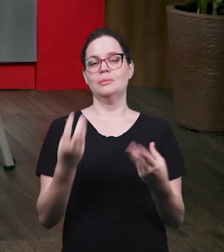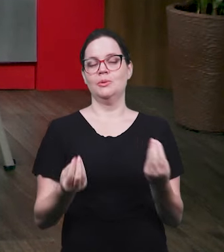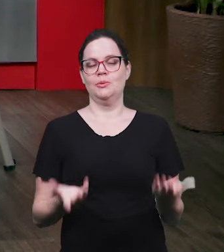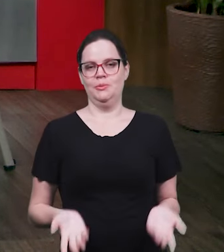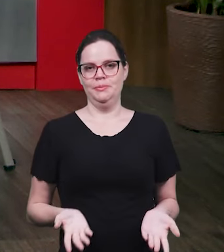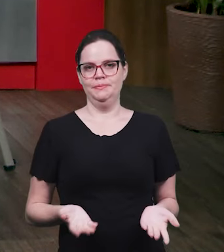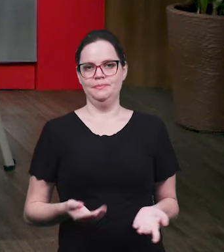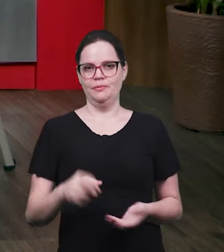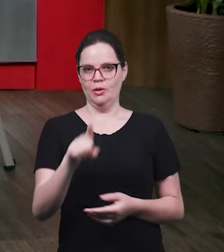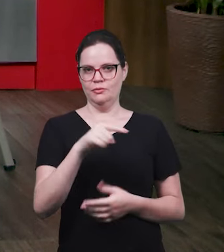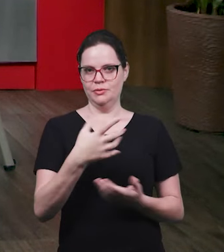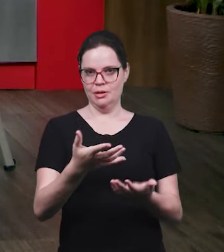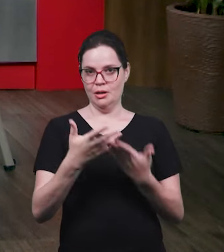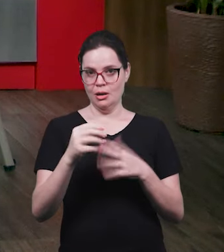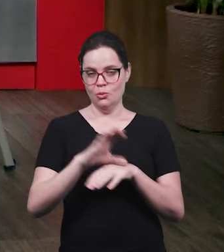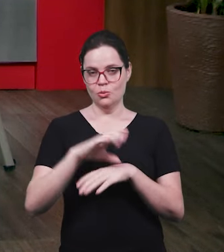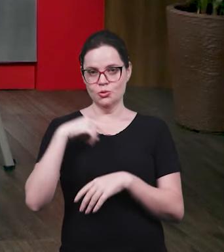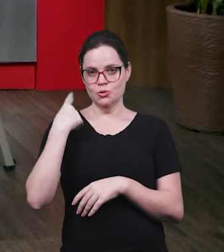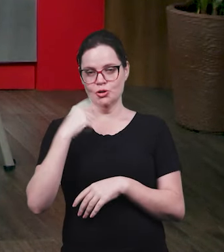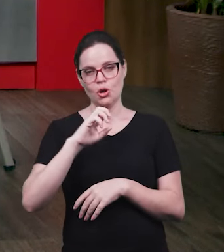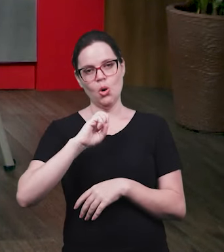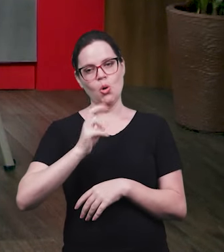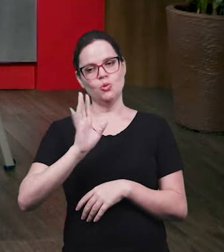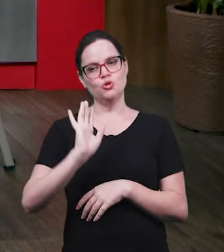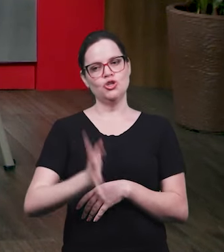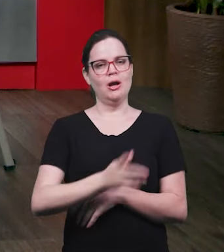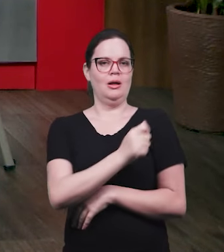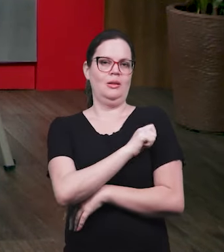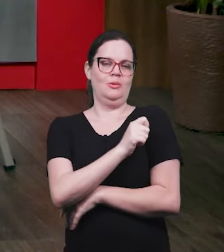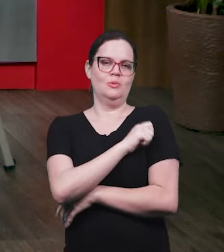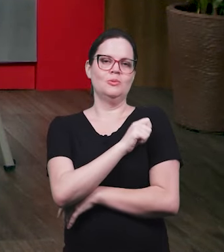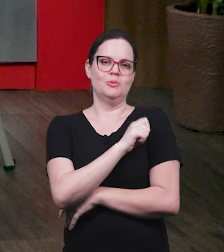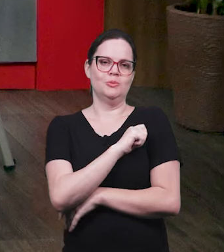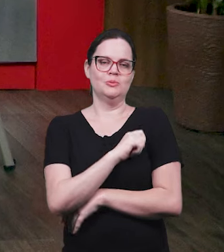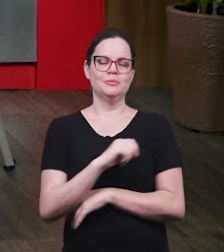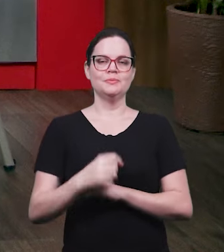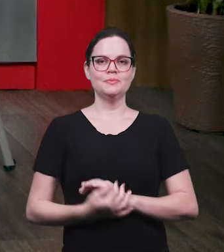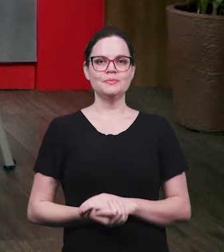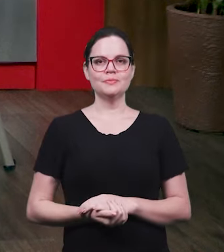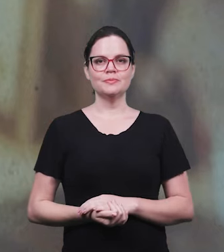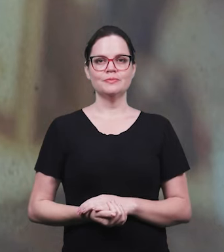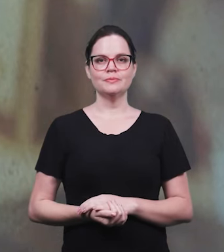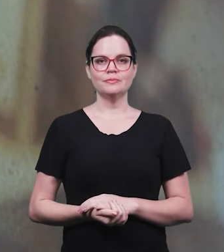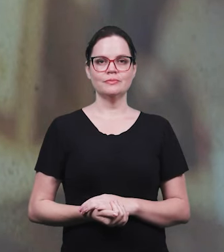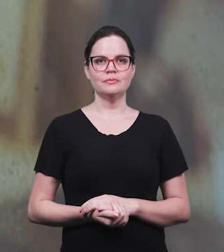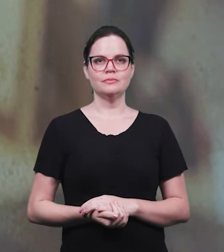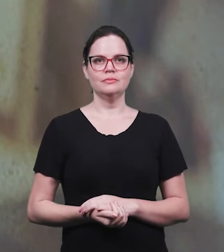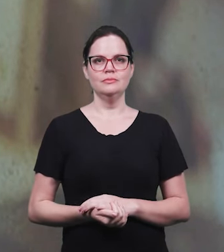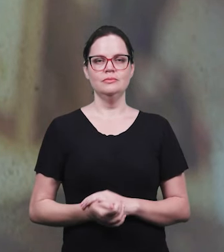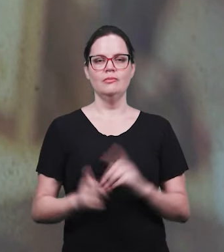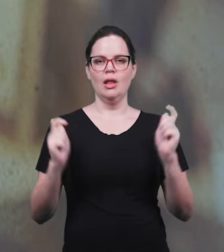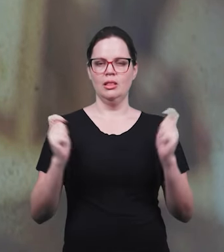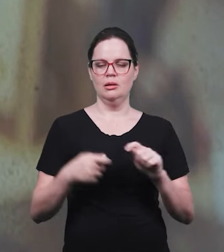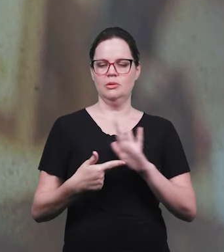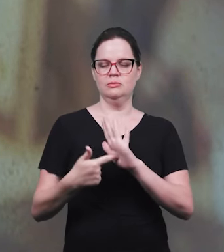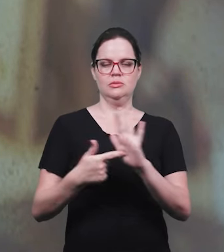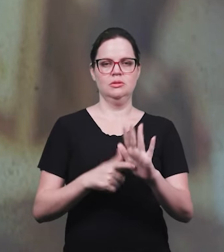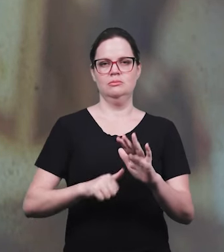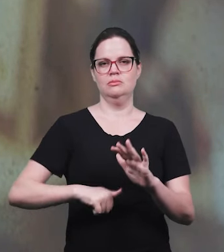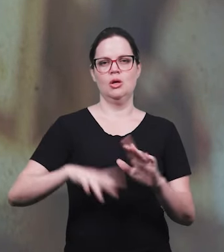quem deseja fazer esse curso, para quem está cursando, podemos falar um pouco mais sobre, de fato, o que é a